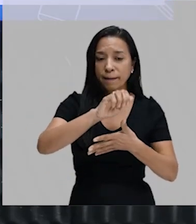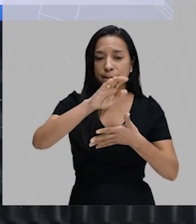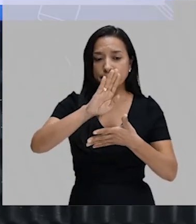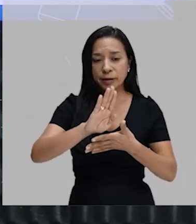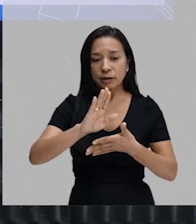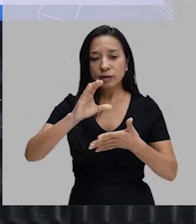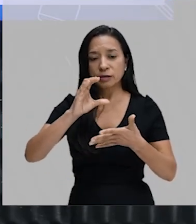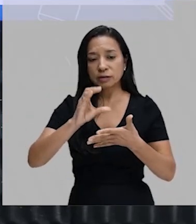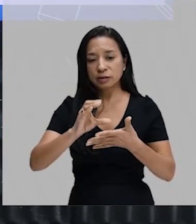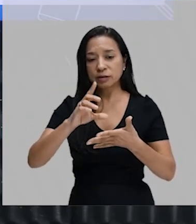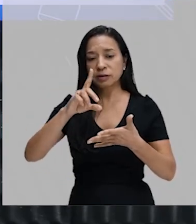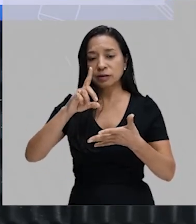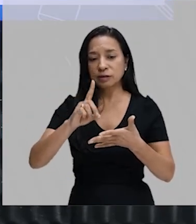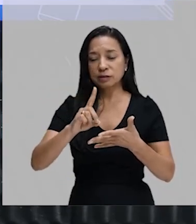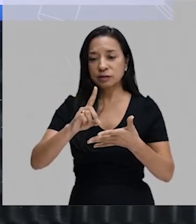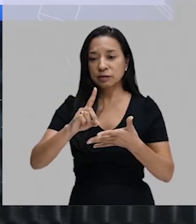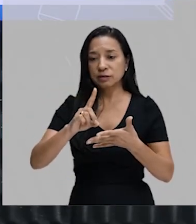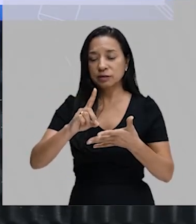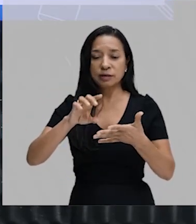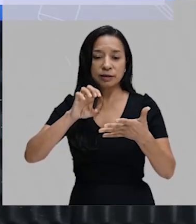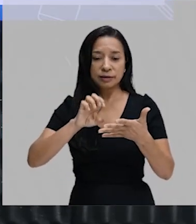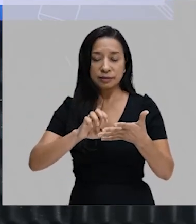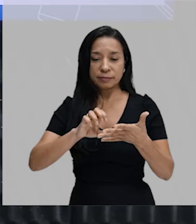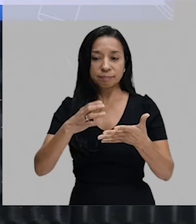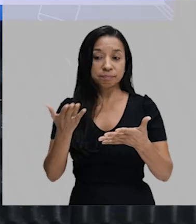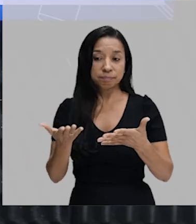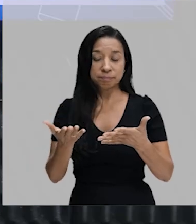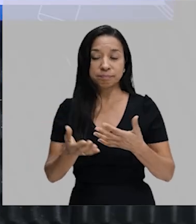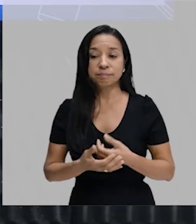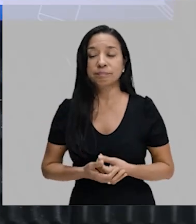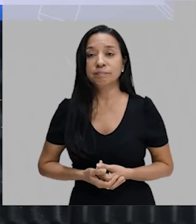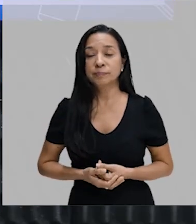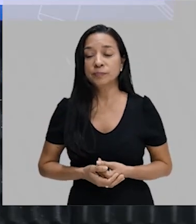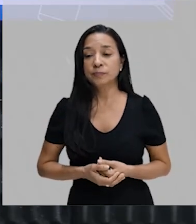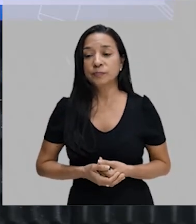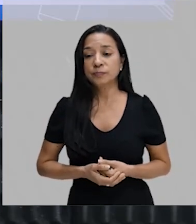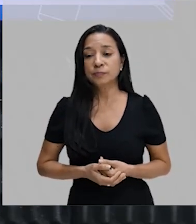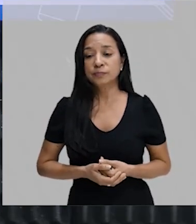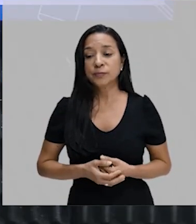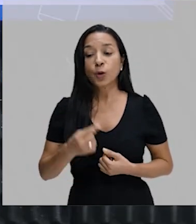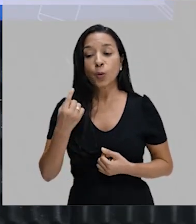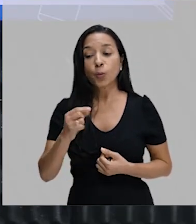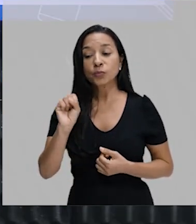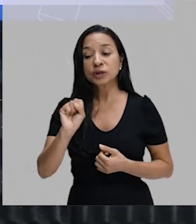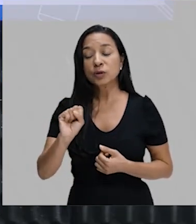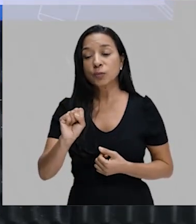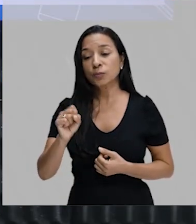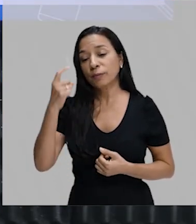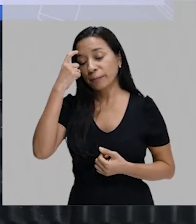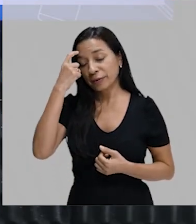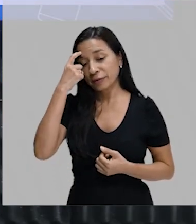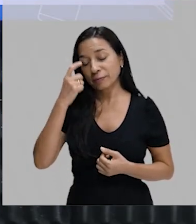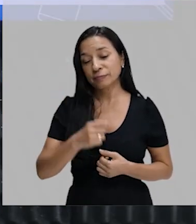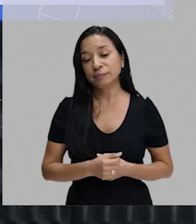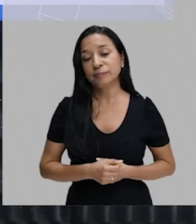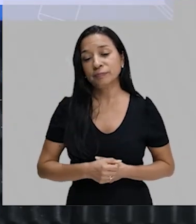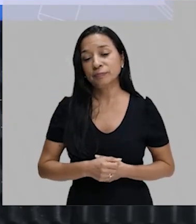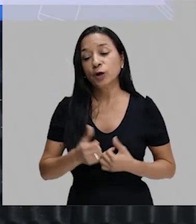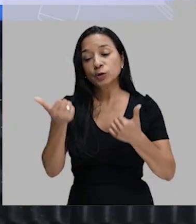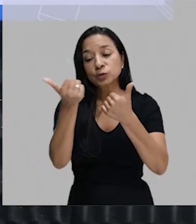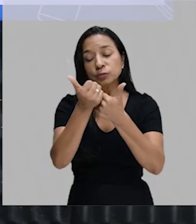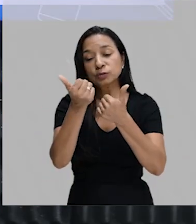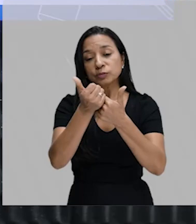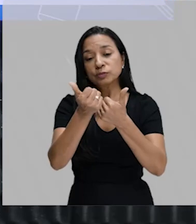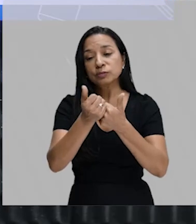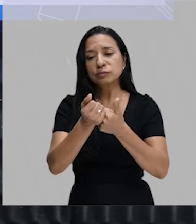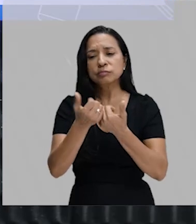tendrá, tendrá ou tendria. Um segundo para vocês pensarem, tá? Substituam